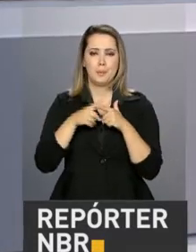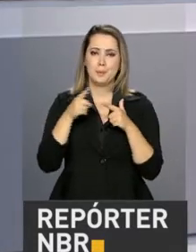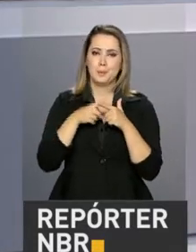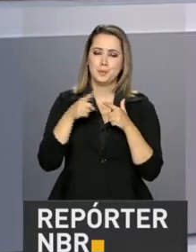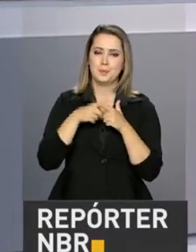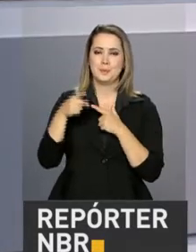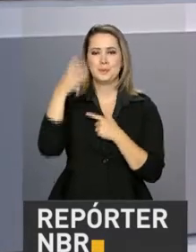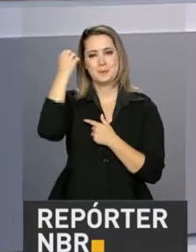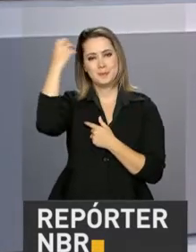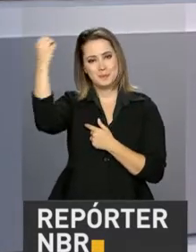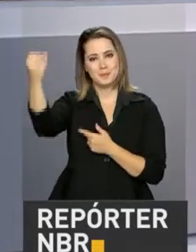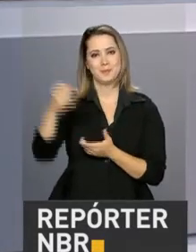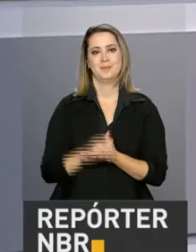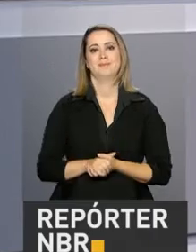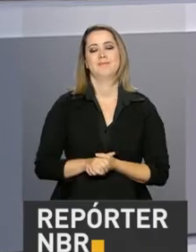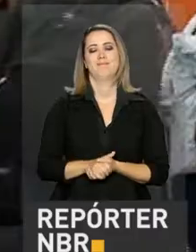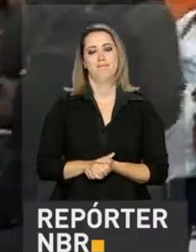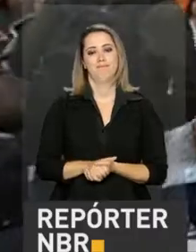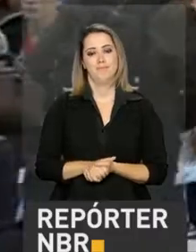na hora de sair de férias.